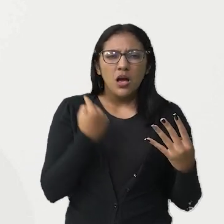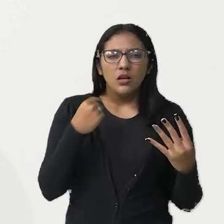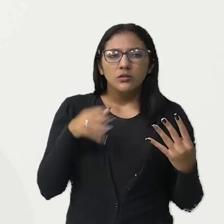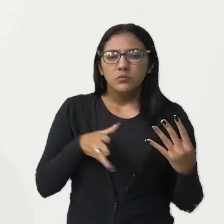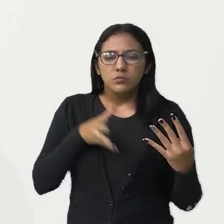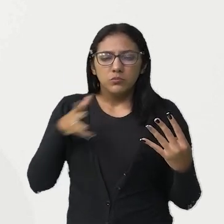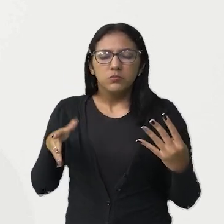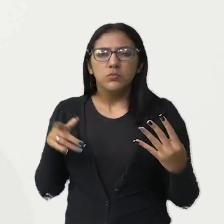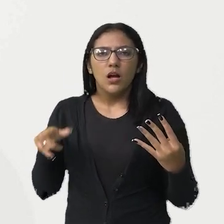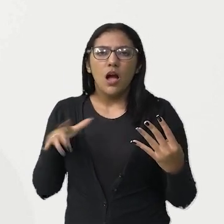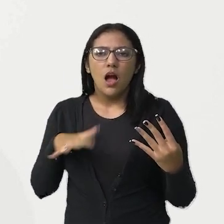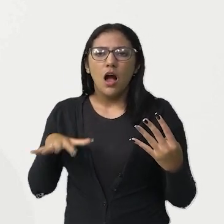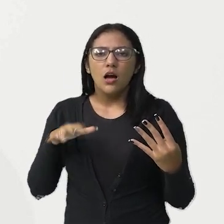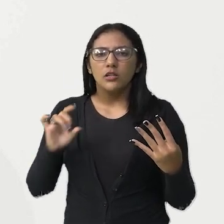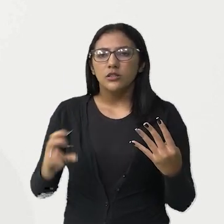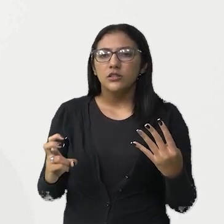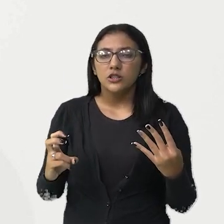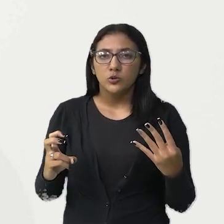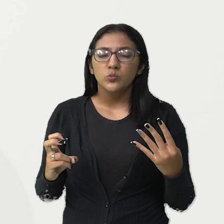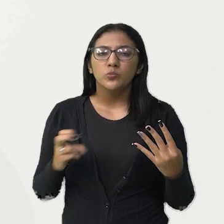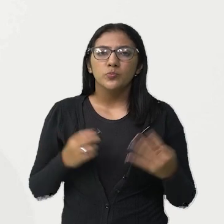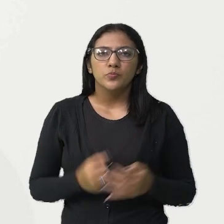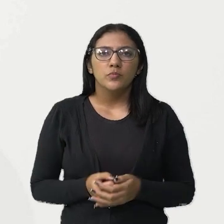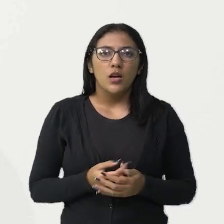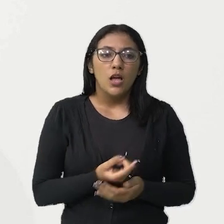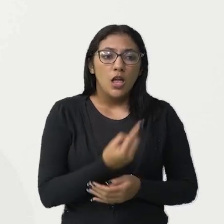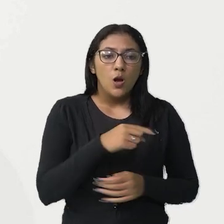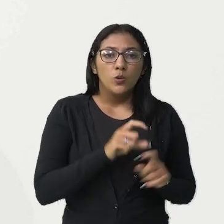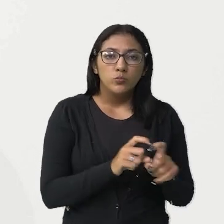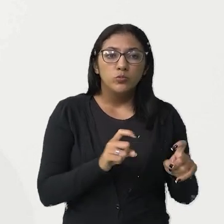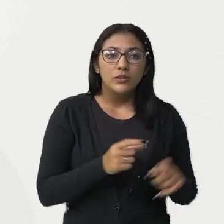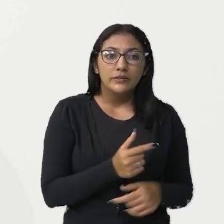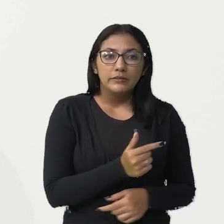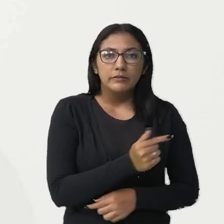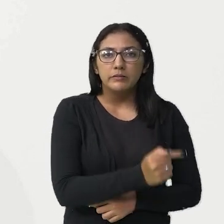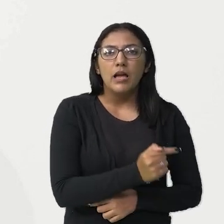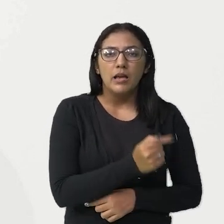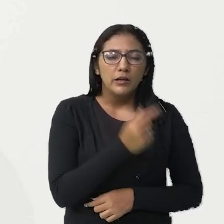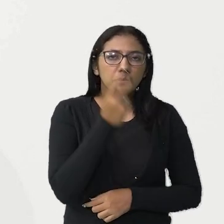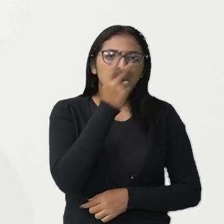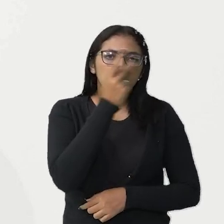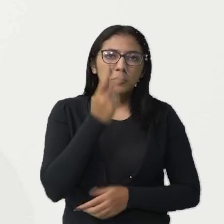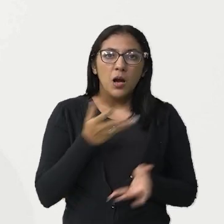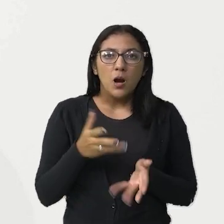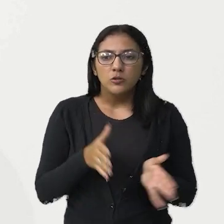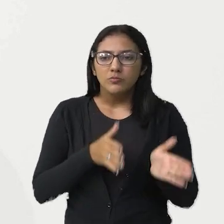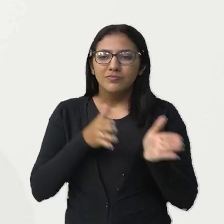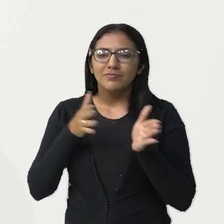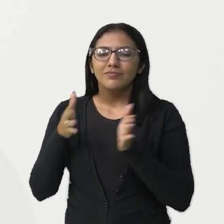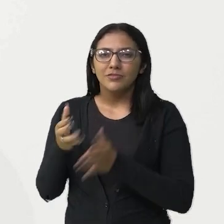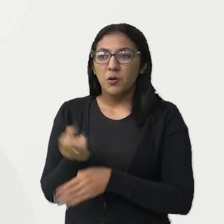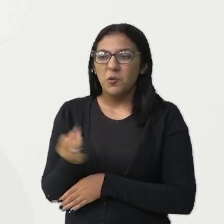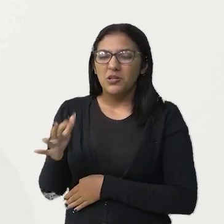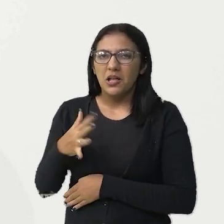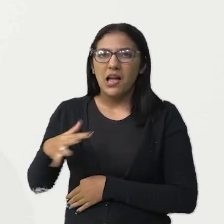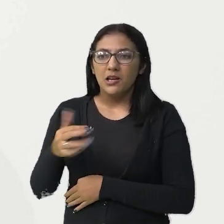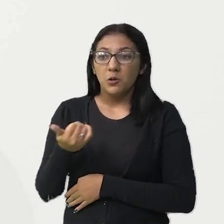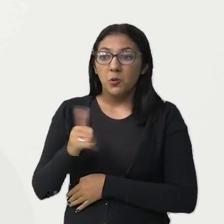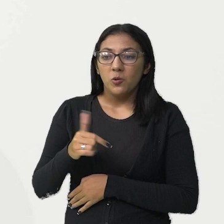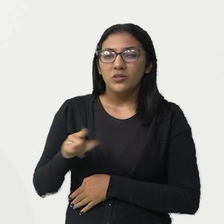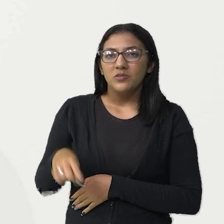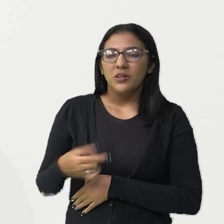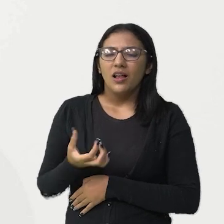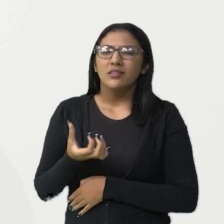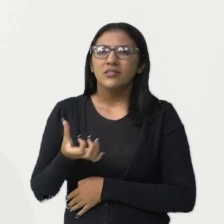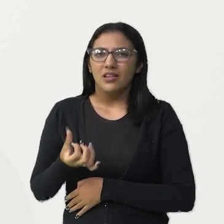quadrados. Então, adicionando aí as 4 pessoas, né, totalizando 7, agora passou a ser 11,6 metros quadrados por